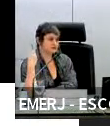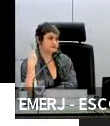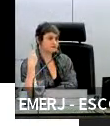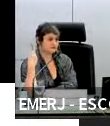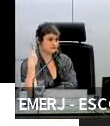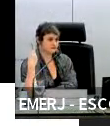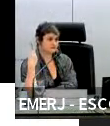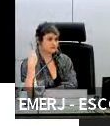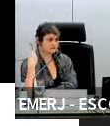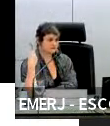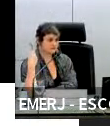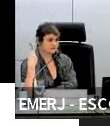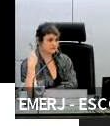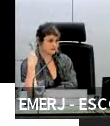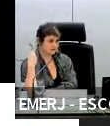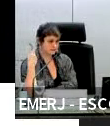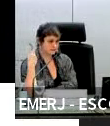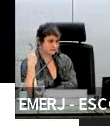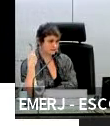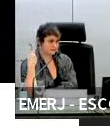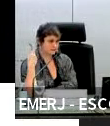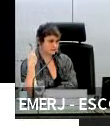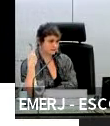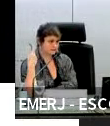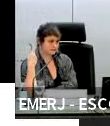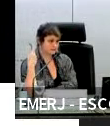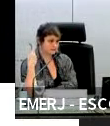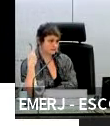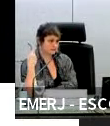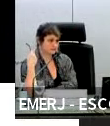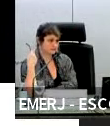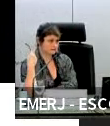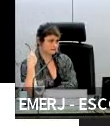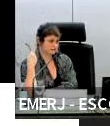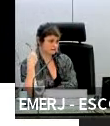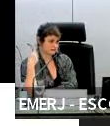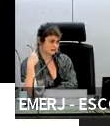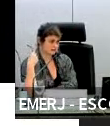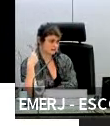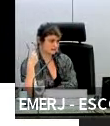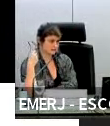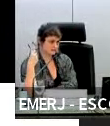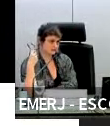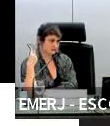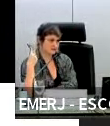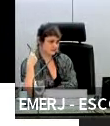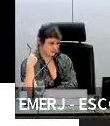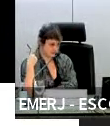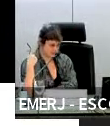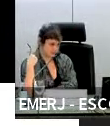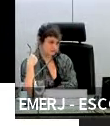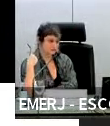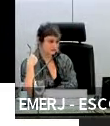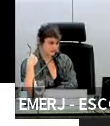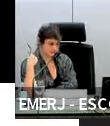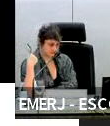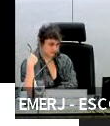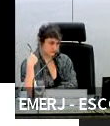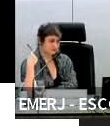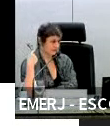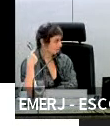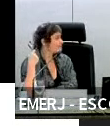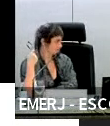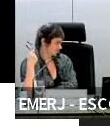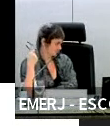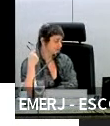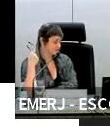agressão, mais violência, mais bullying, mais assédio, inclusive desde muito jovens, na escola, né? Inclusive nós